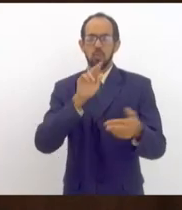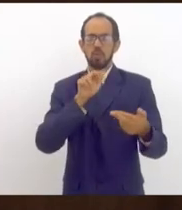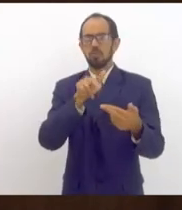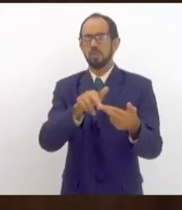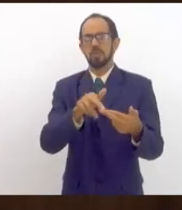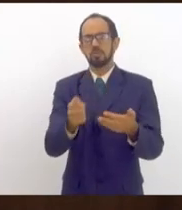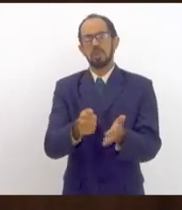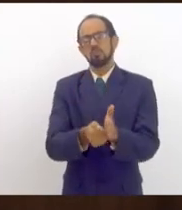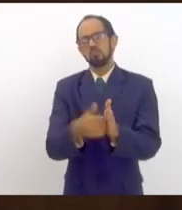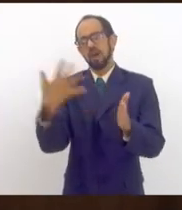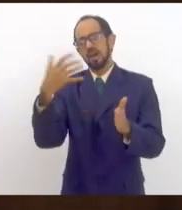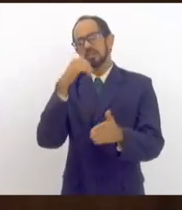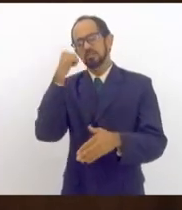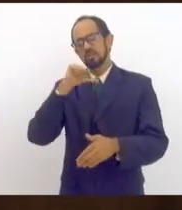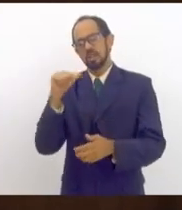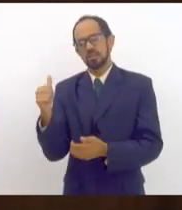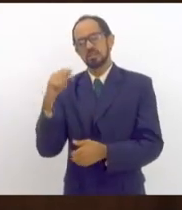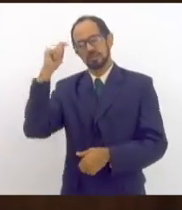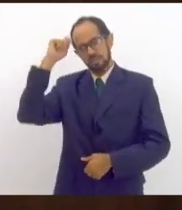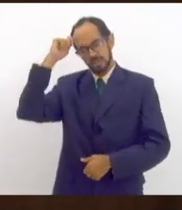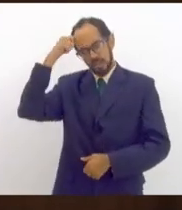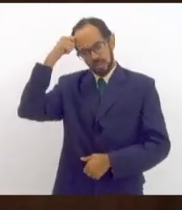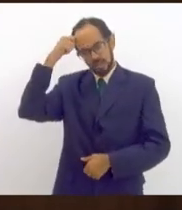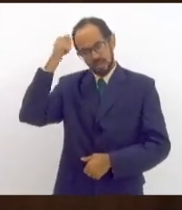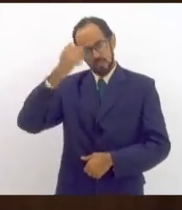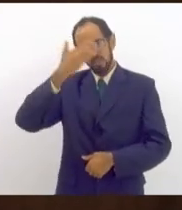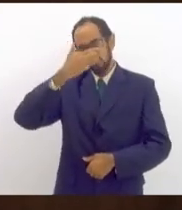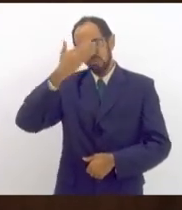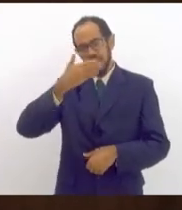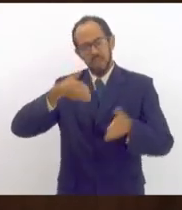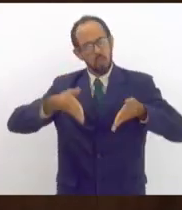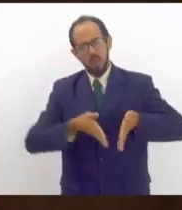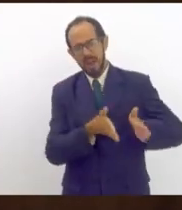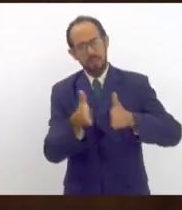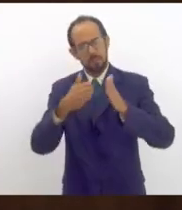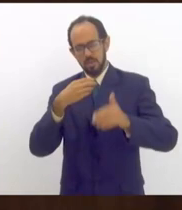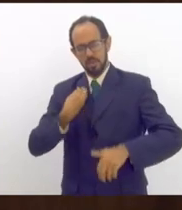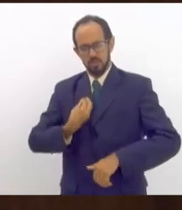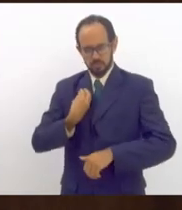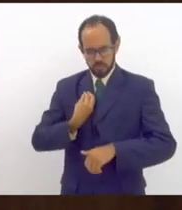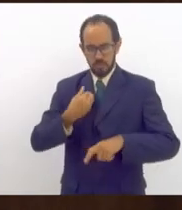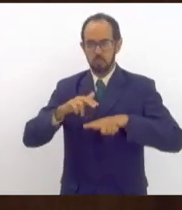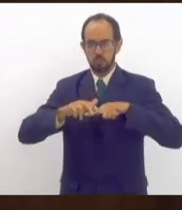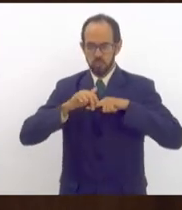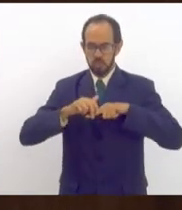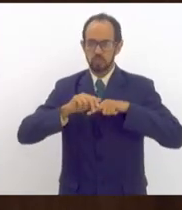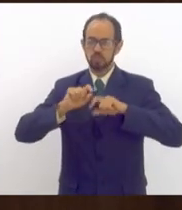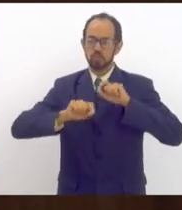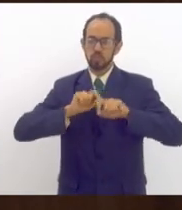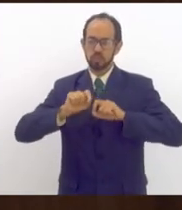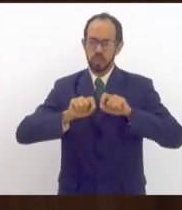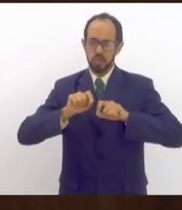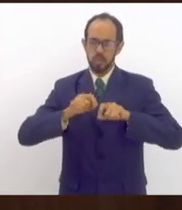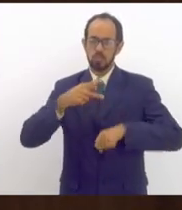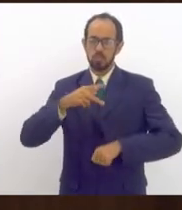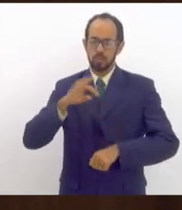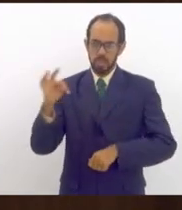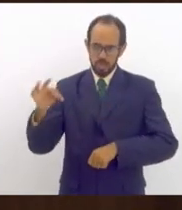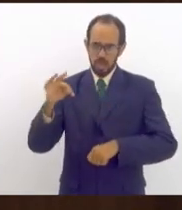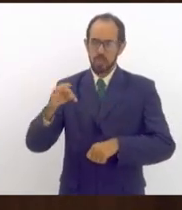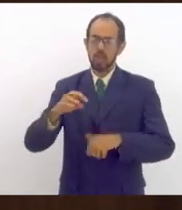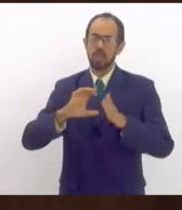muitas meninas negras que não veio um caminho então por isso que na tarde de hoje o partido dos trabalhadores